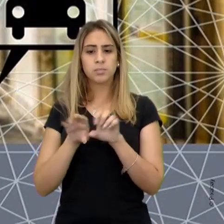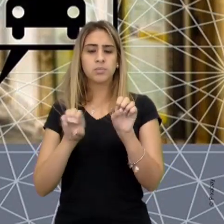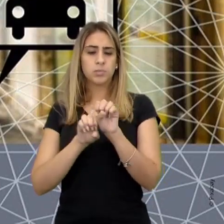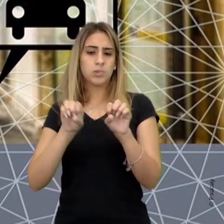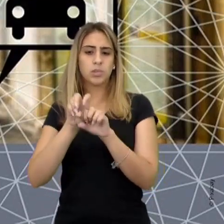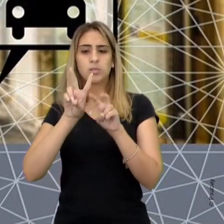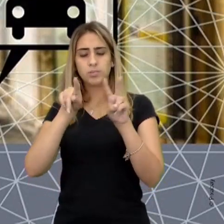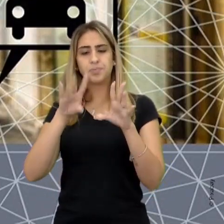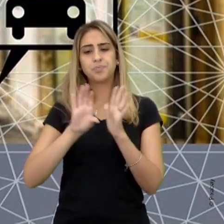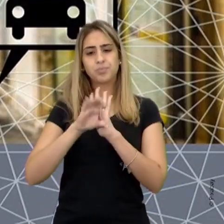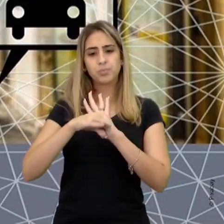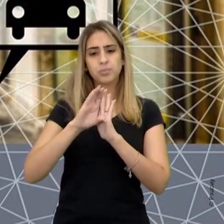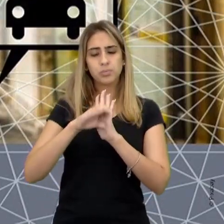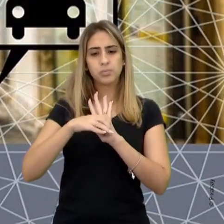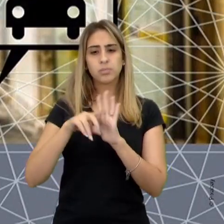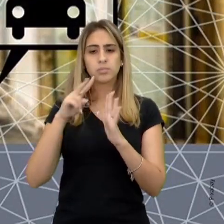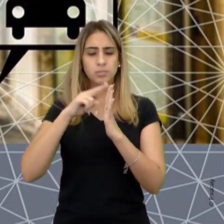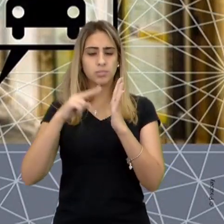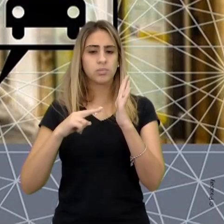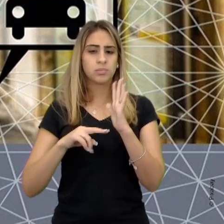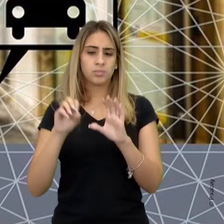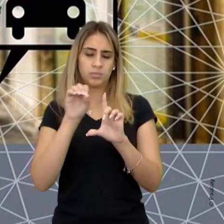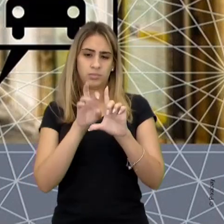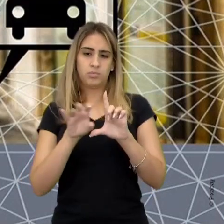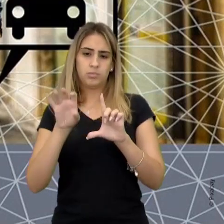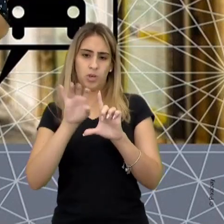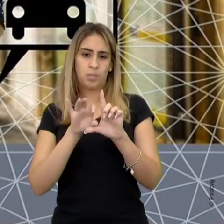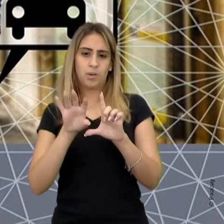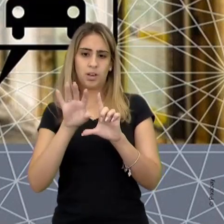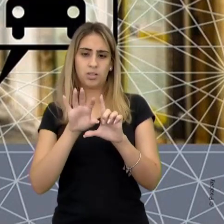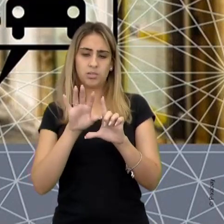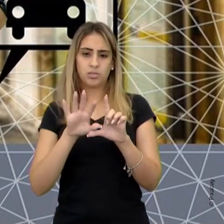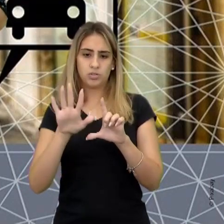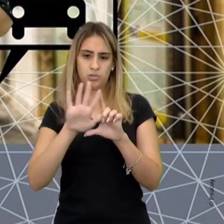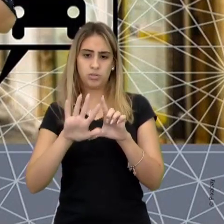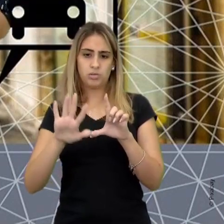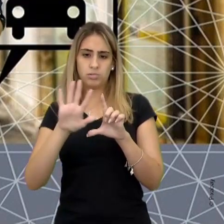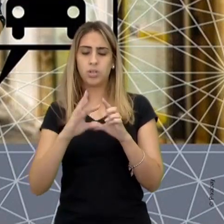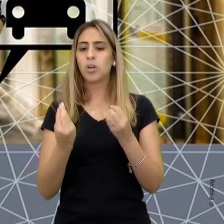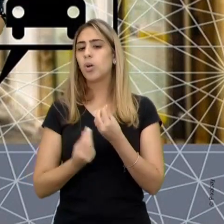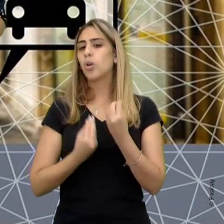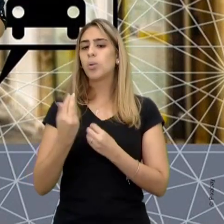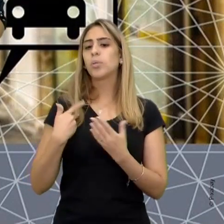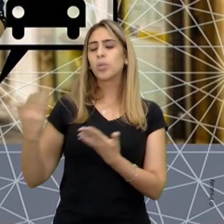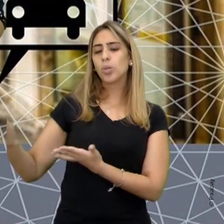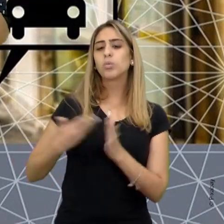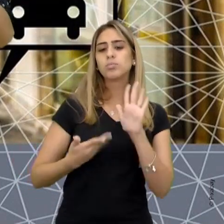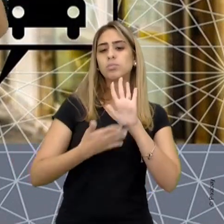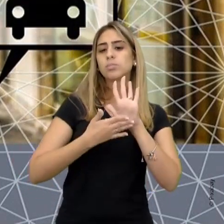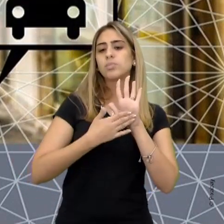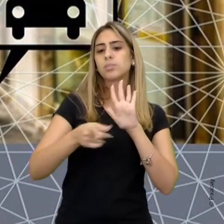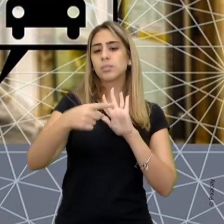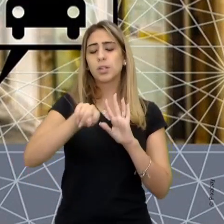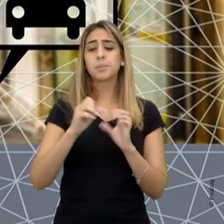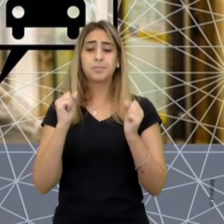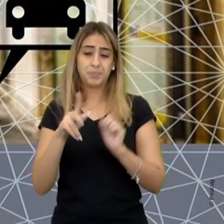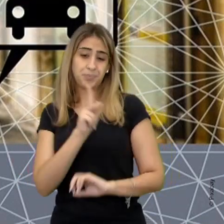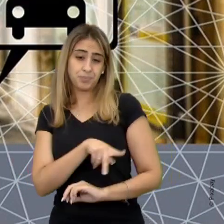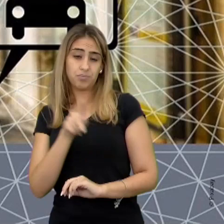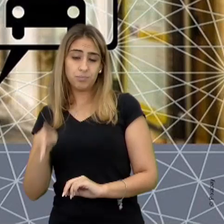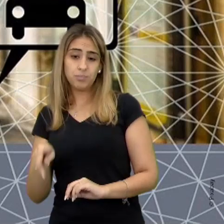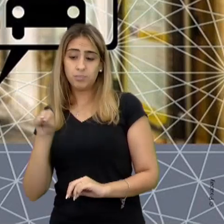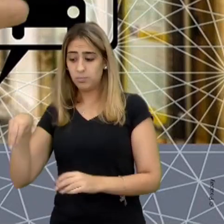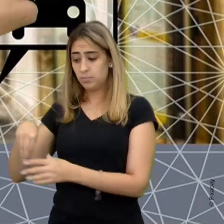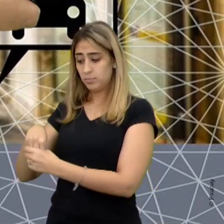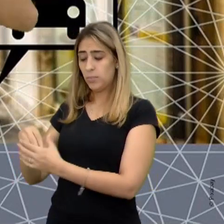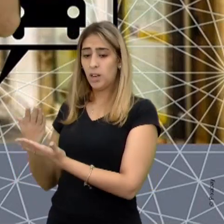esse conceito de leitura de imagem, porque ele é muito amplo. Porque, por exemplo, eu trouxe essa proposta para vocês. Pode ser que o professor da aula